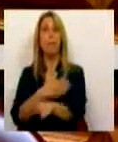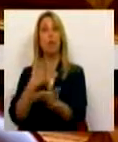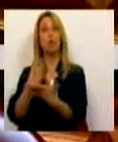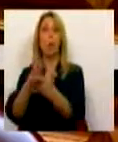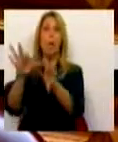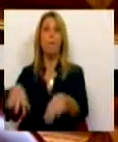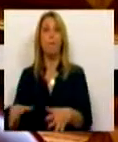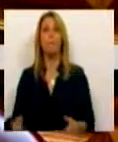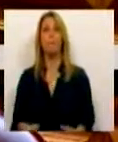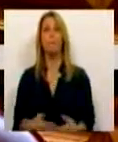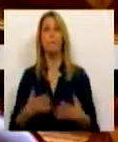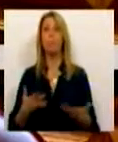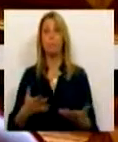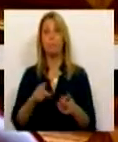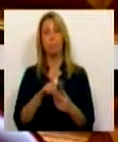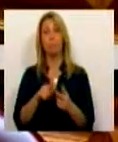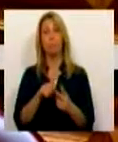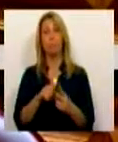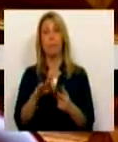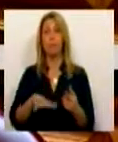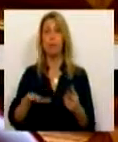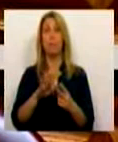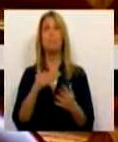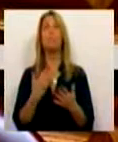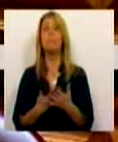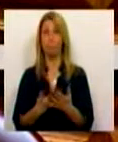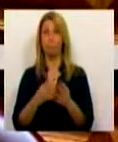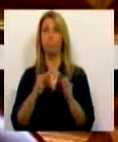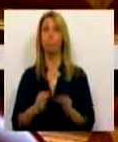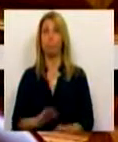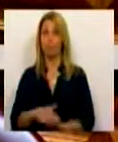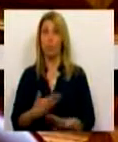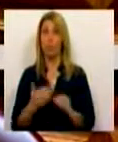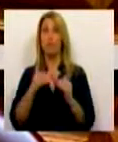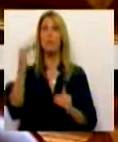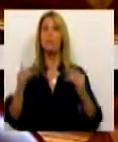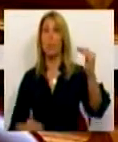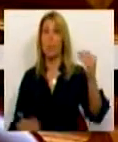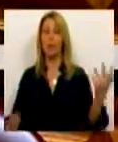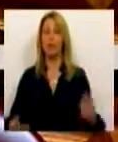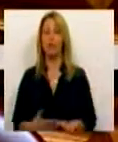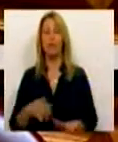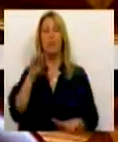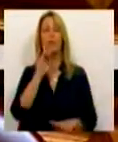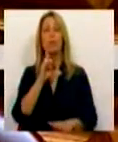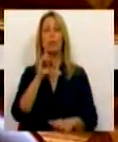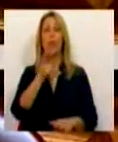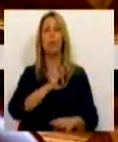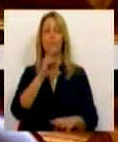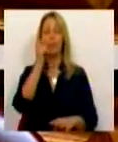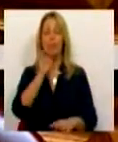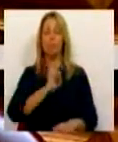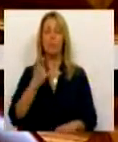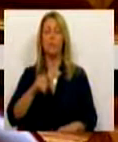destas situações conduziria, isso sim, a profundas desigualdades. Senhor Presidente, senhoras e senhores deputados,